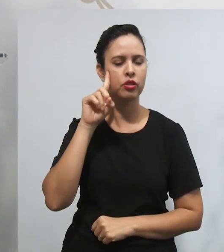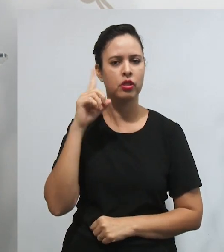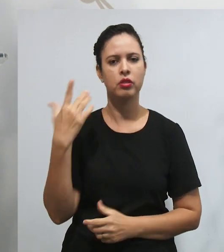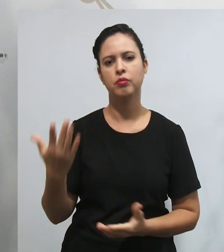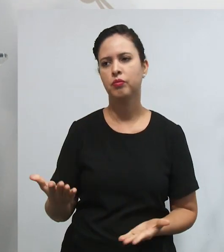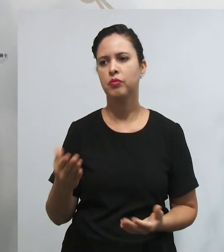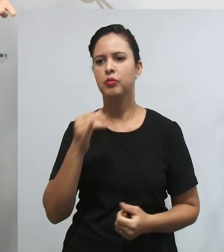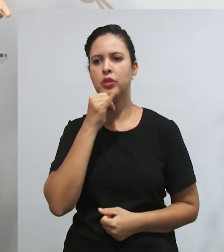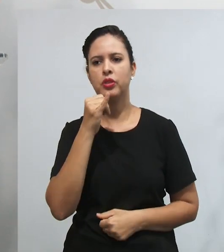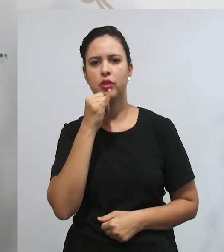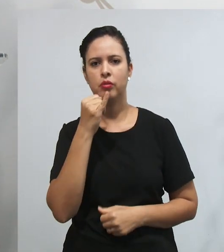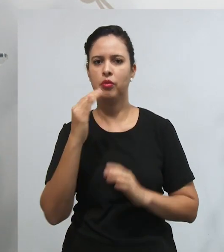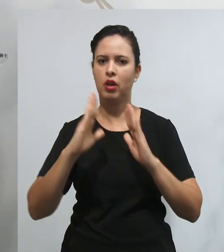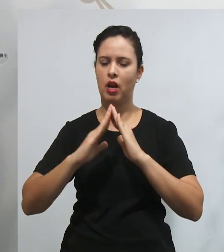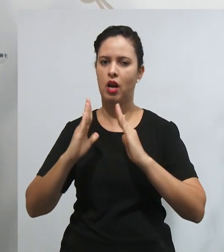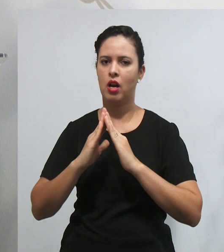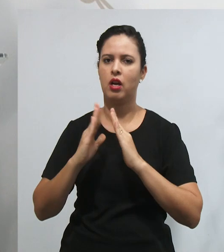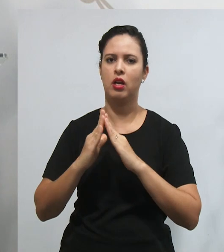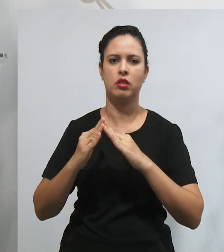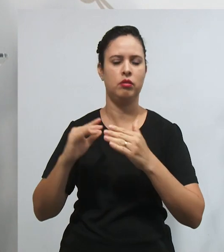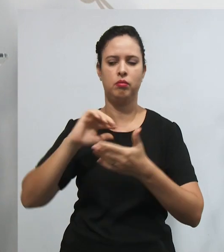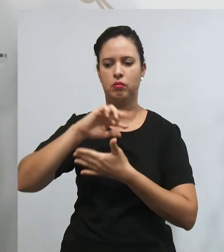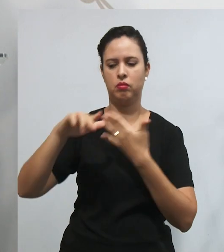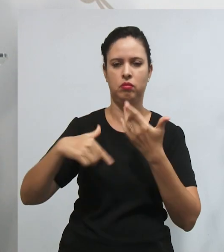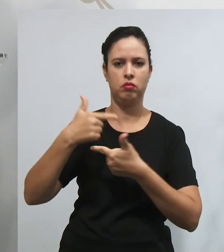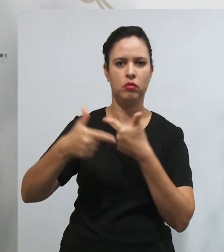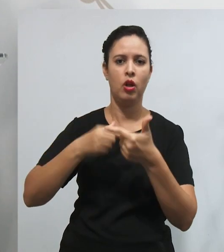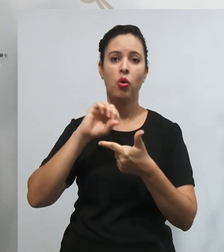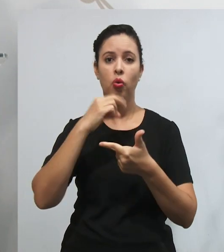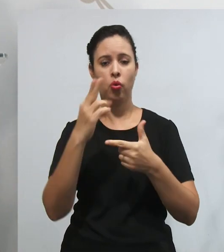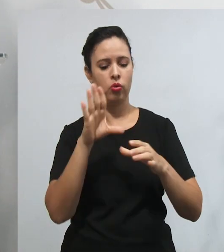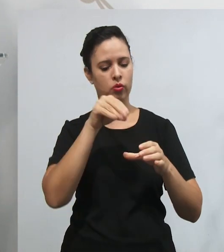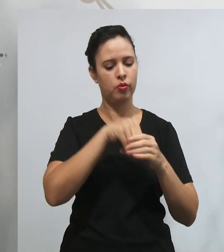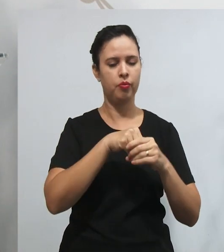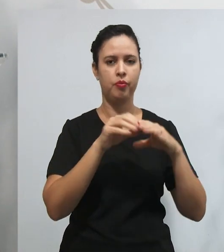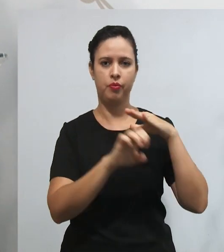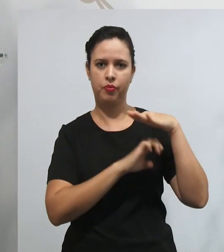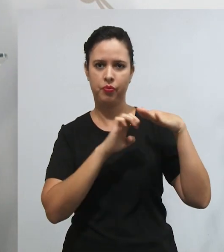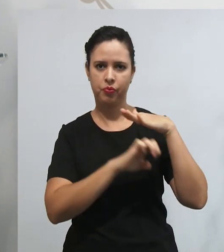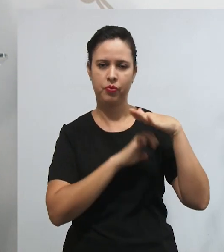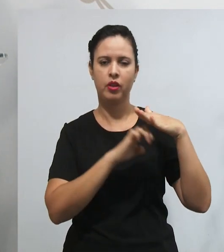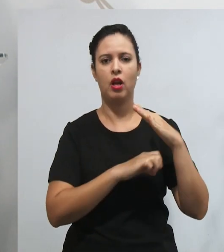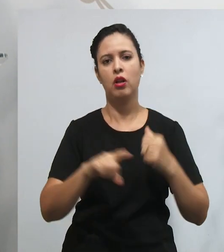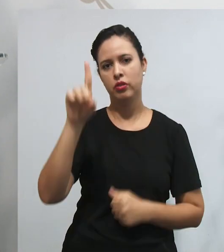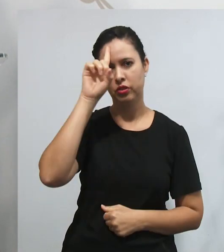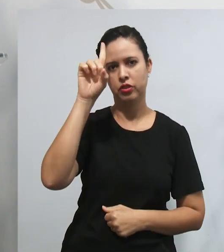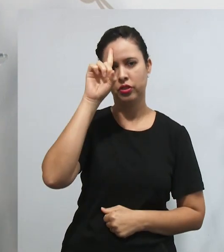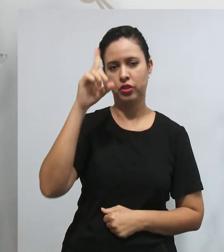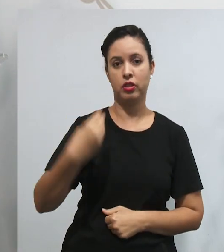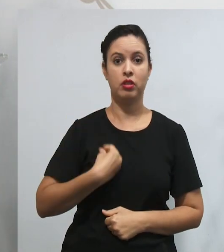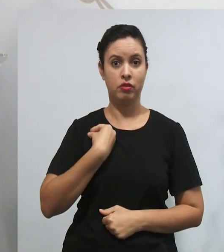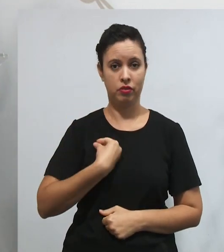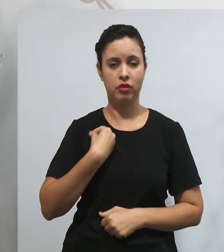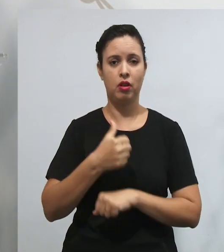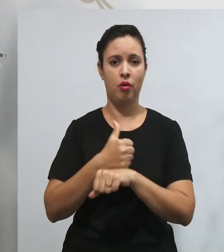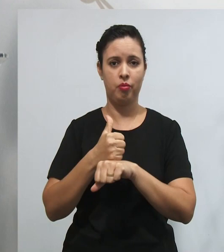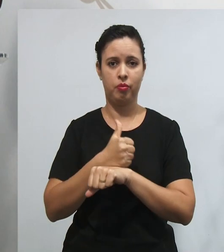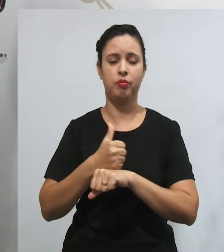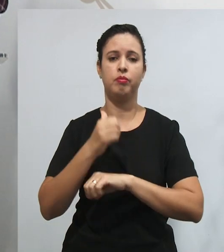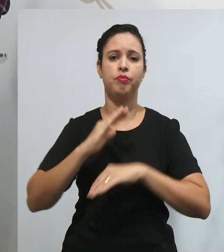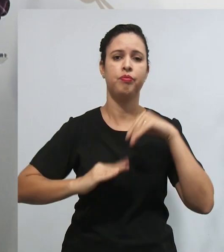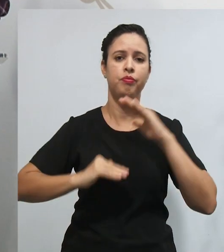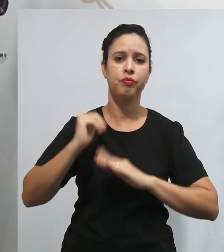nas nossas tarefas de casa, doméstica, ou nas empresas, no nosso dia a dia, na vida profissional. Beleza? Fizemos essa